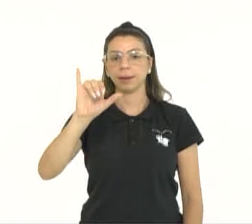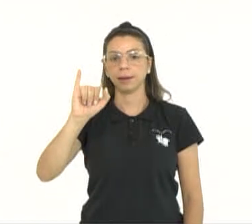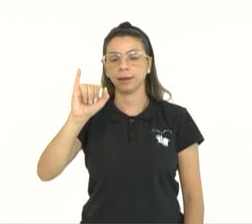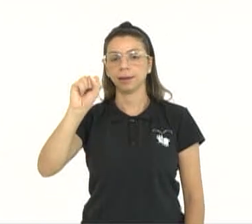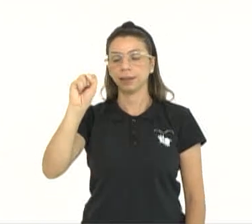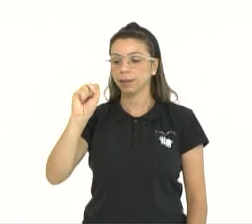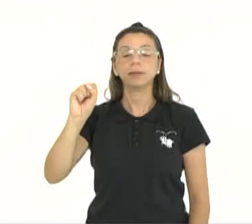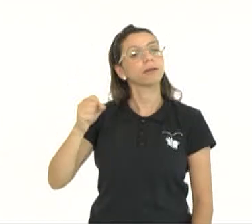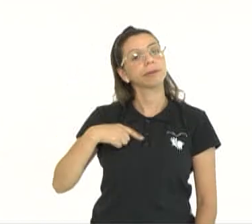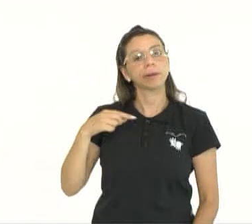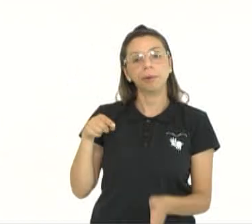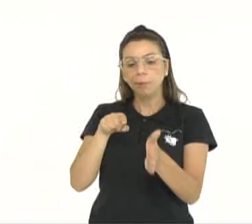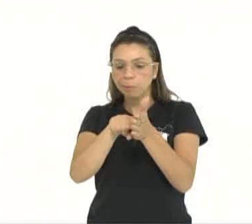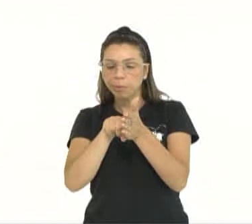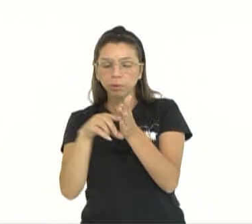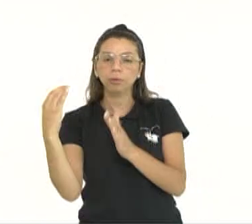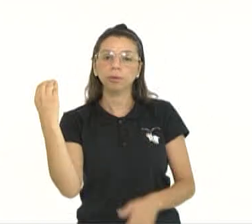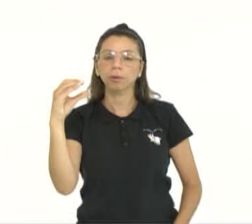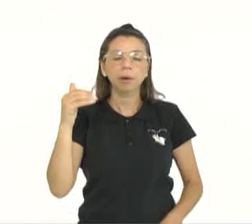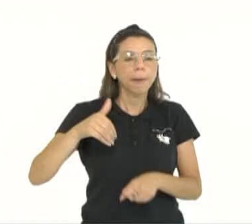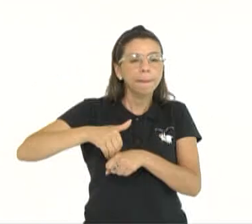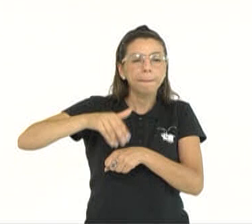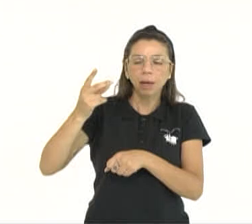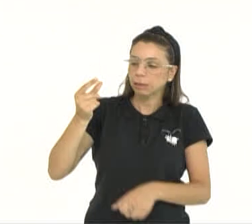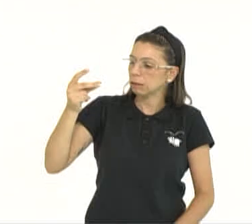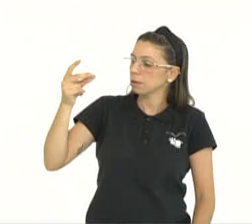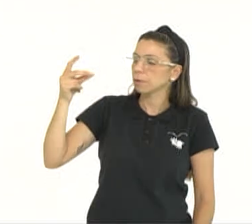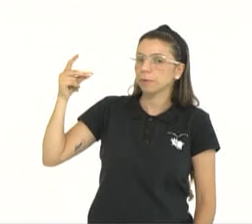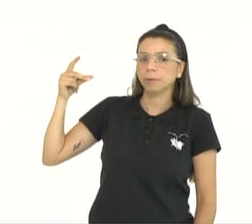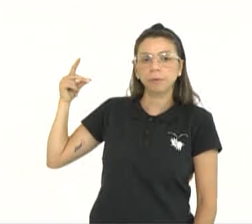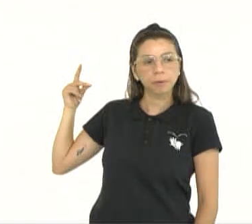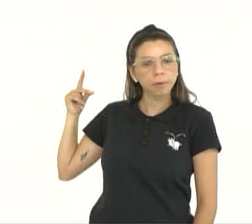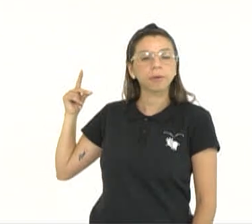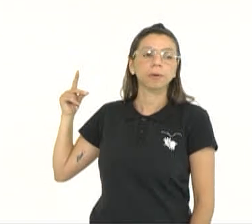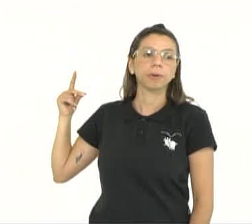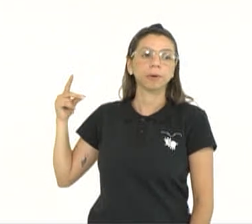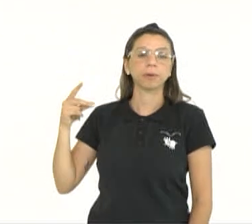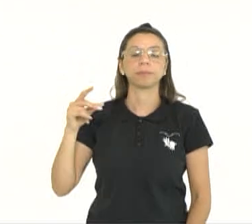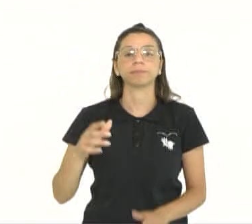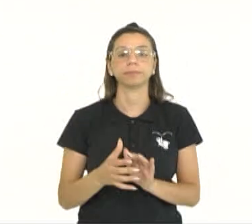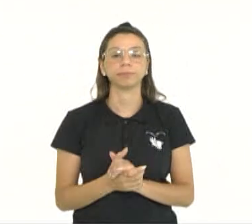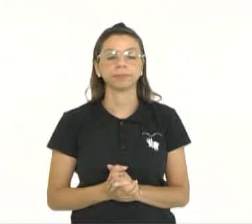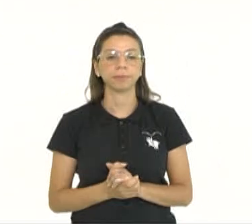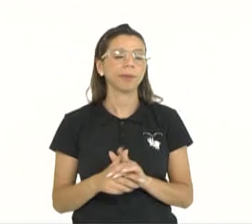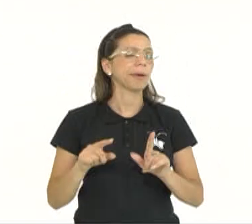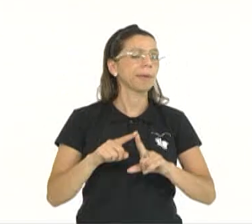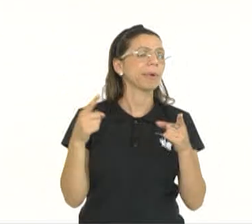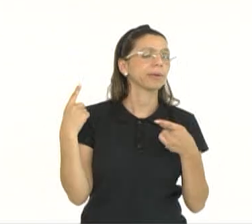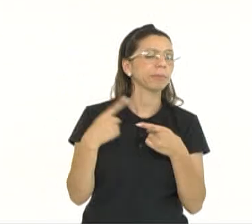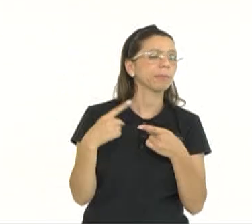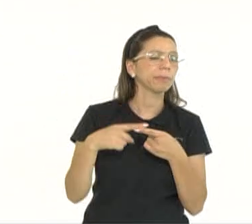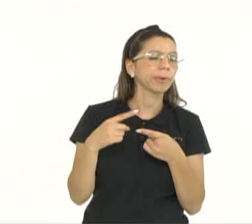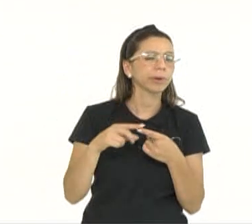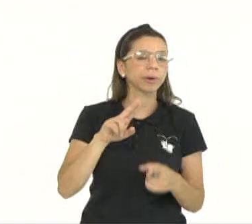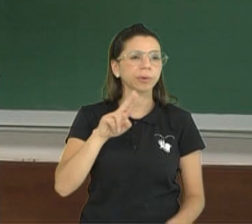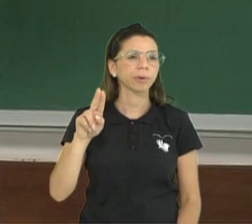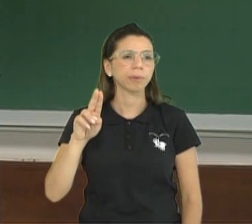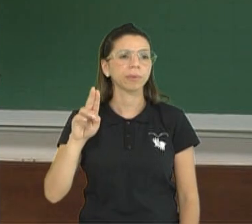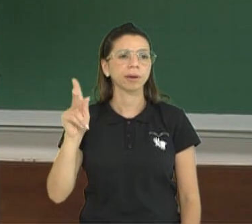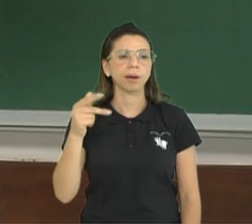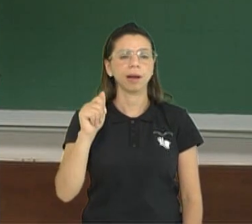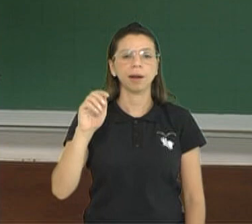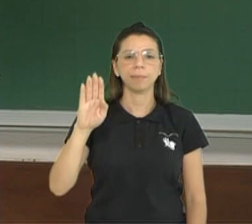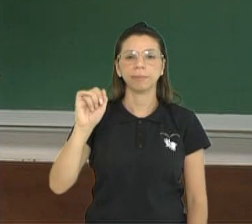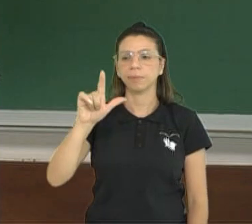Segundo os especialistas, a espécie mais antiga do gênero Homo é o Homo habilis. Mas por que ele se chama Homo habilis? Vem